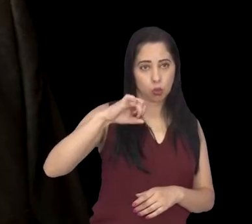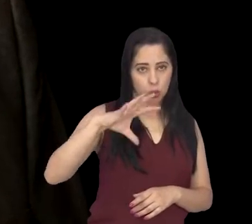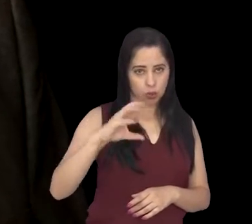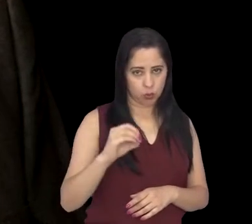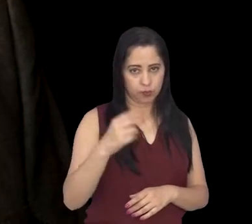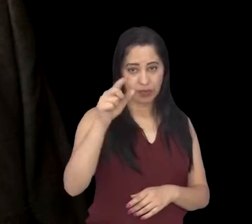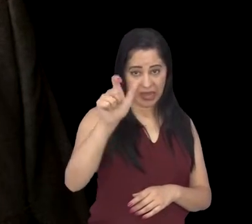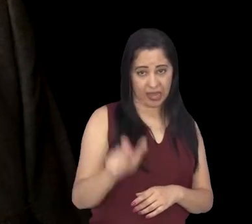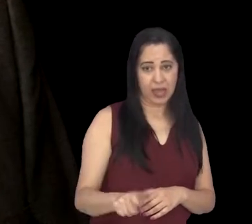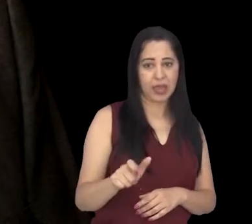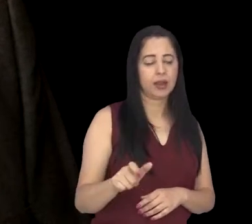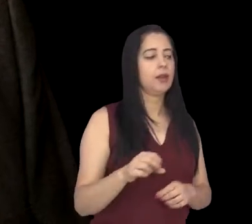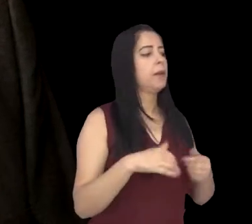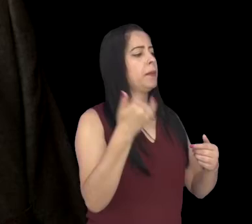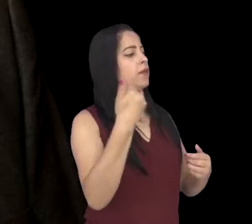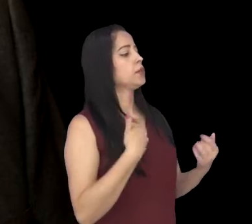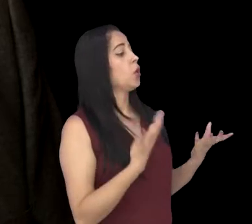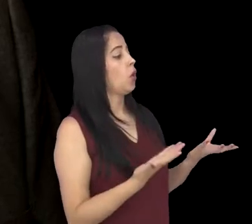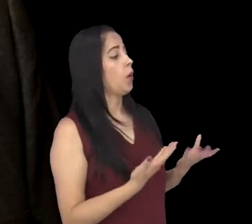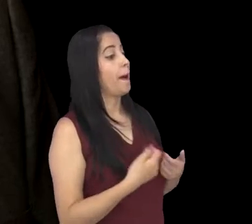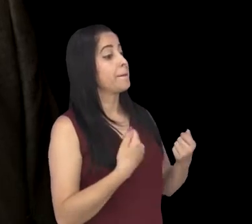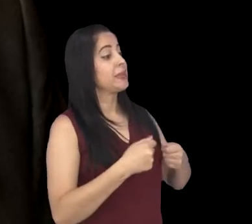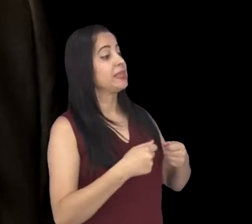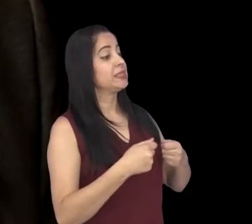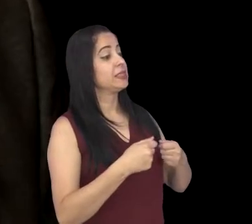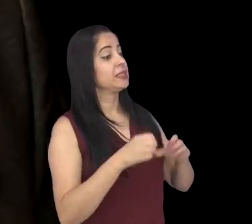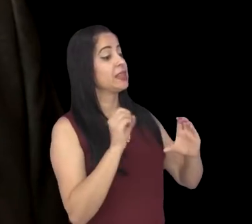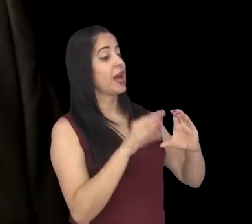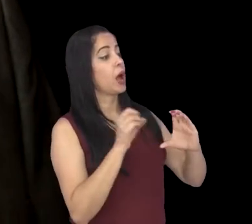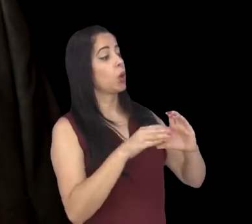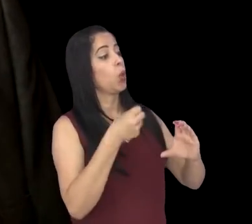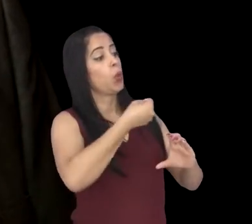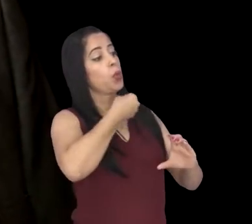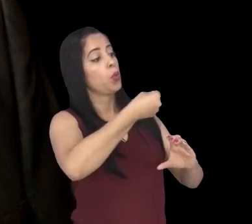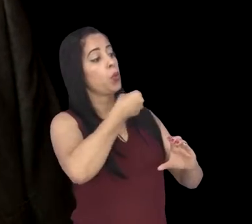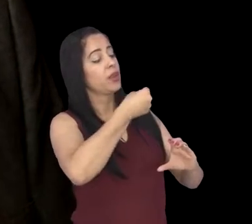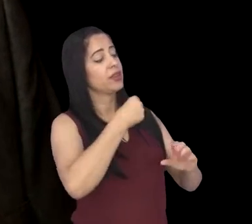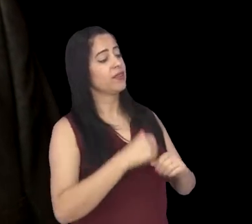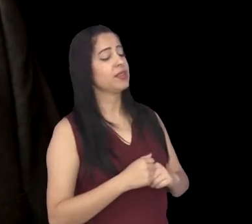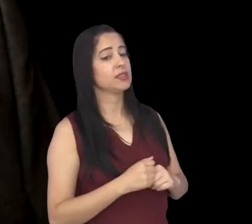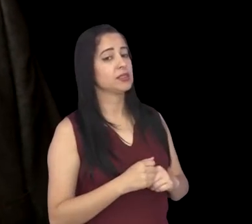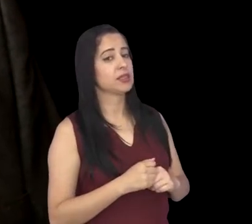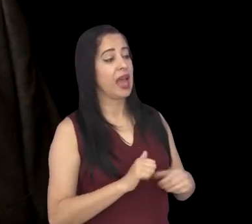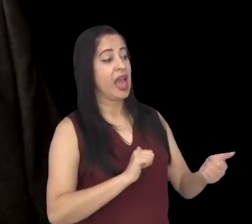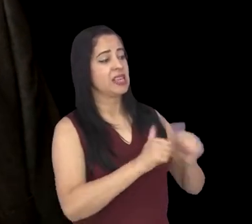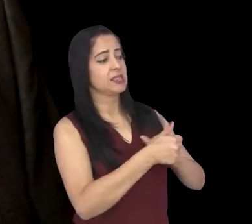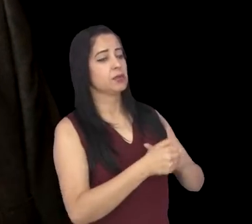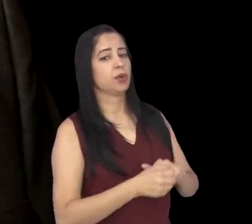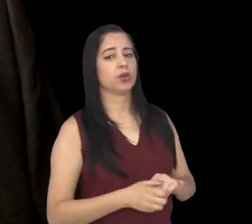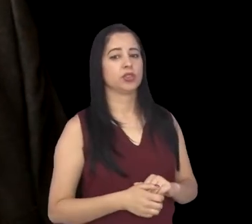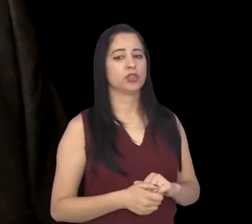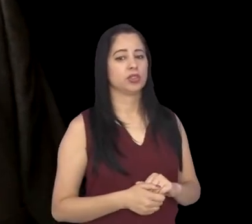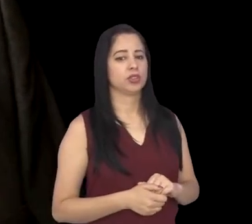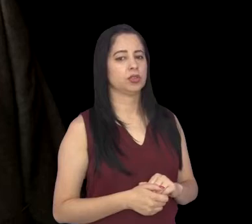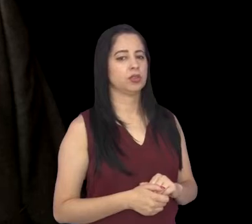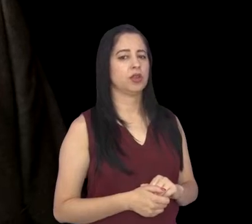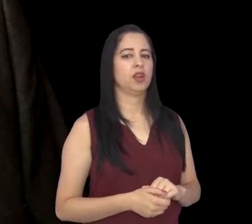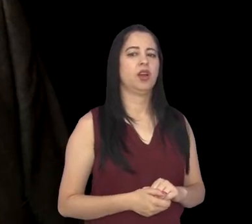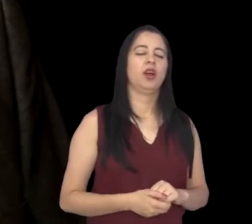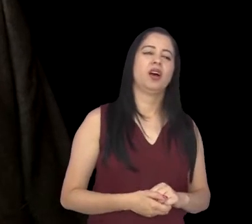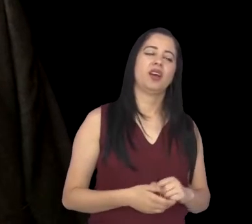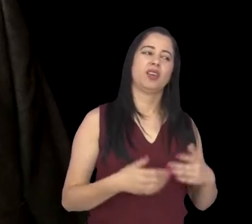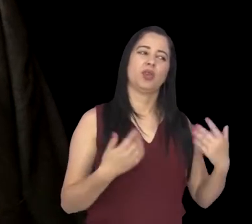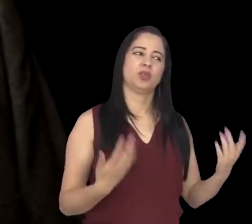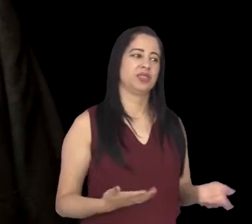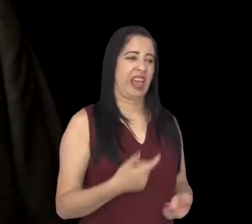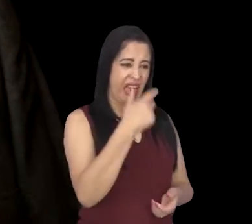ele me ligou e falou que estão abrindo vaga na Globo para jornalista esportivo. Eu não detesto esporte, para começar, ele tremendo. Vamos beber, eu falei.